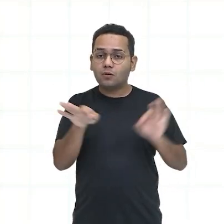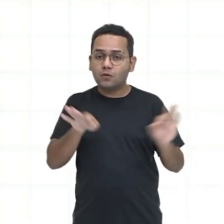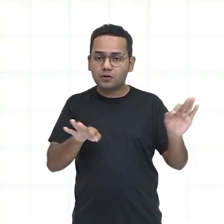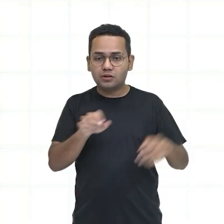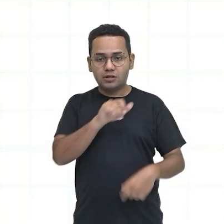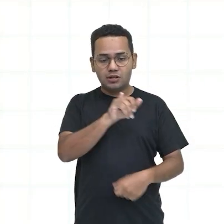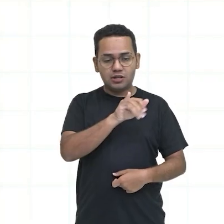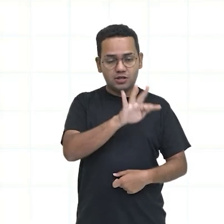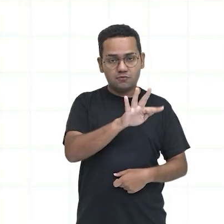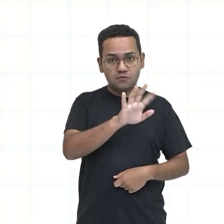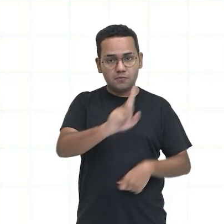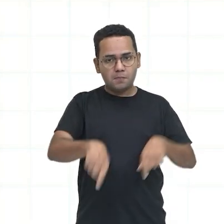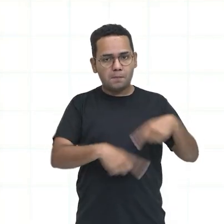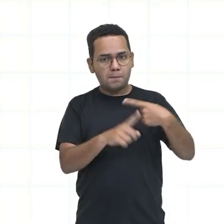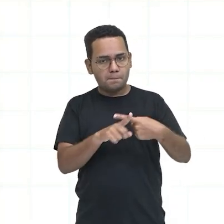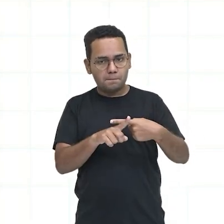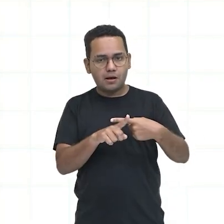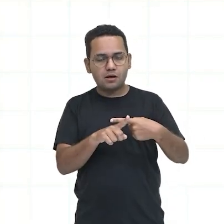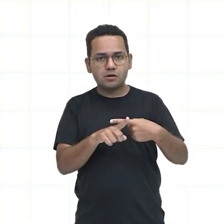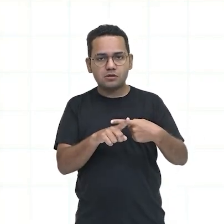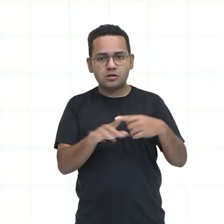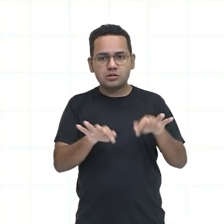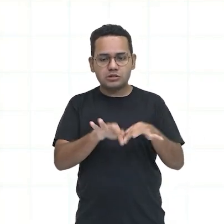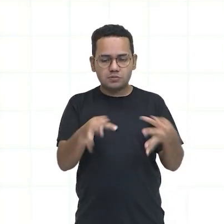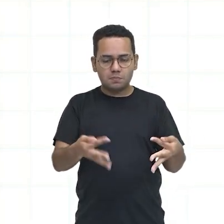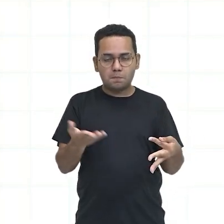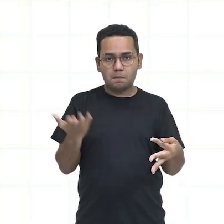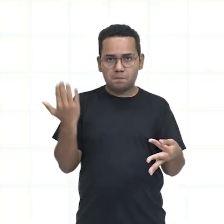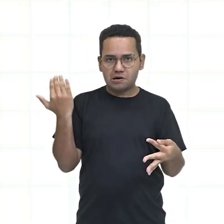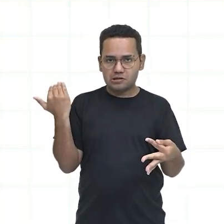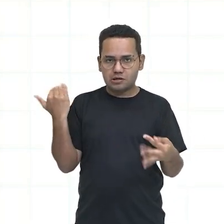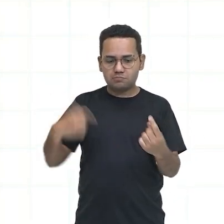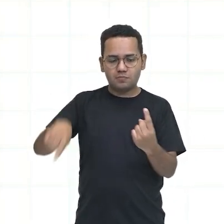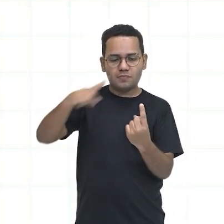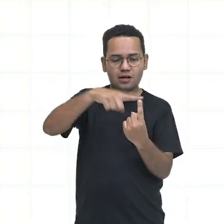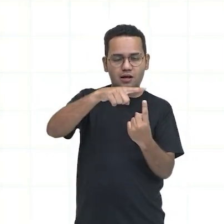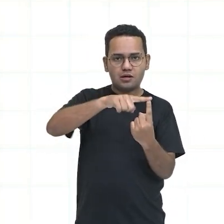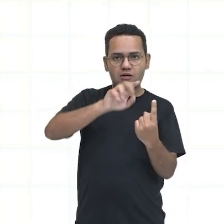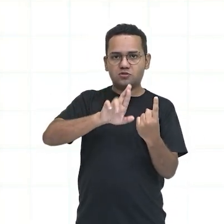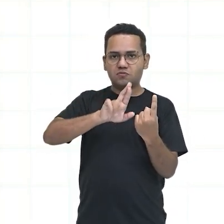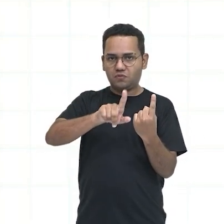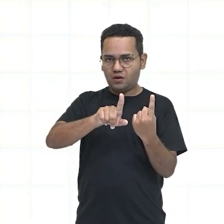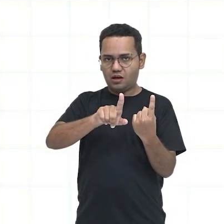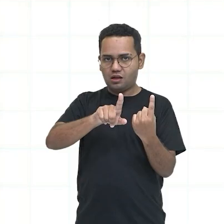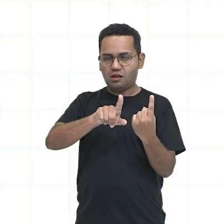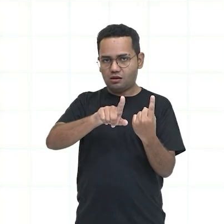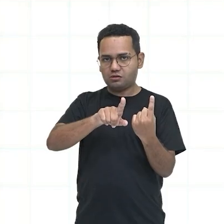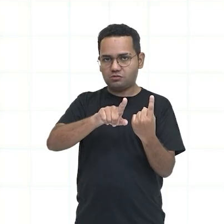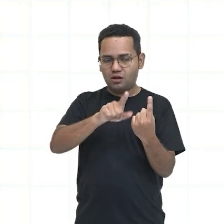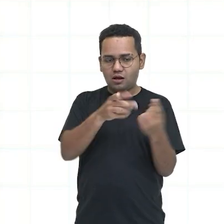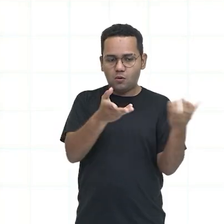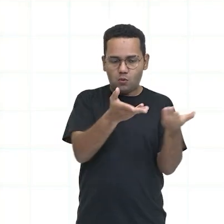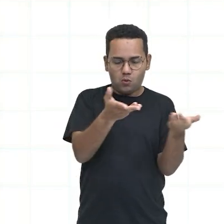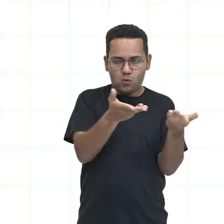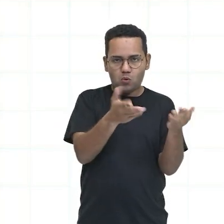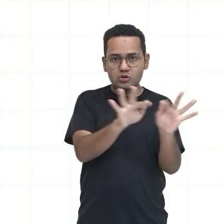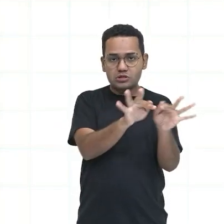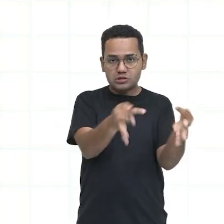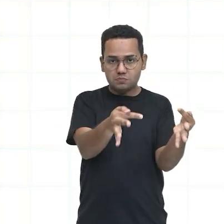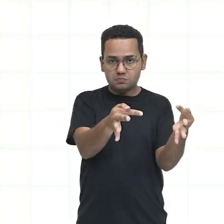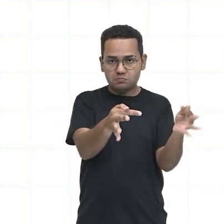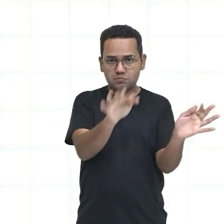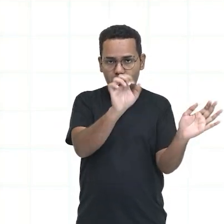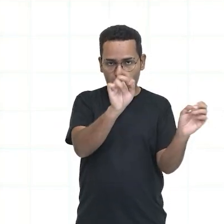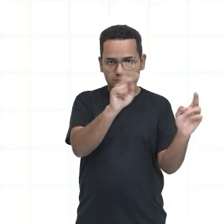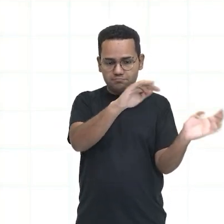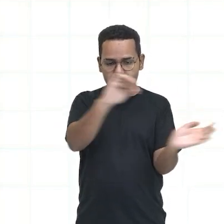já difere bastante, né, da condicional do tipo 1, porque aqui a condicional do tipo 1 tem simple present, aqui na condicional do tipo 2, a